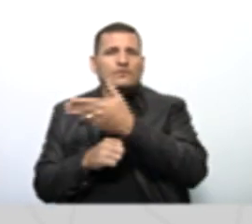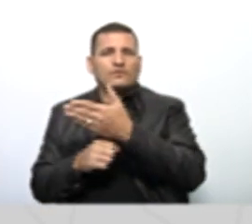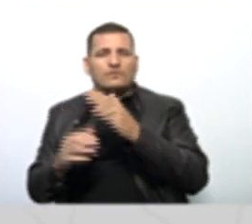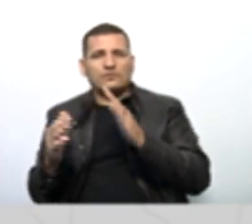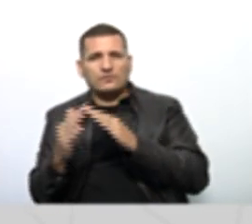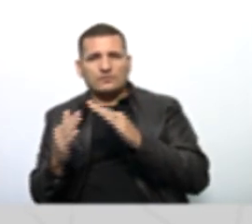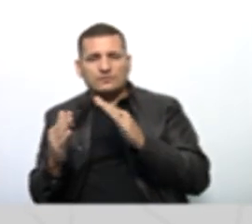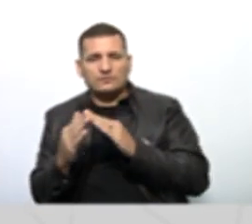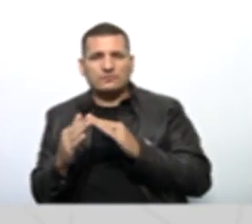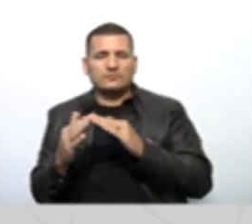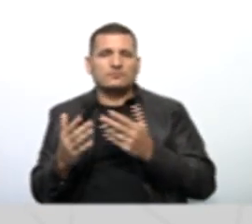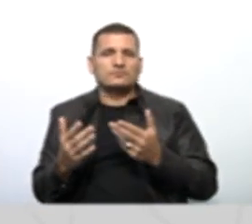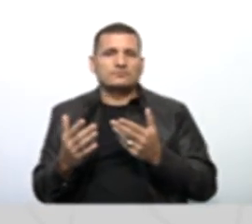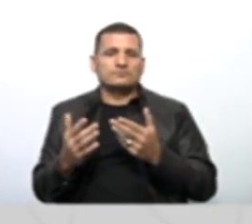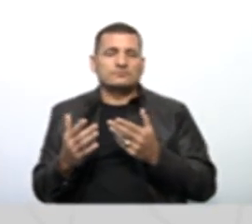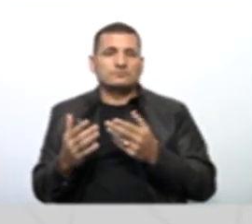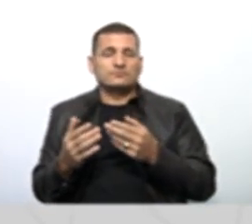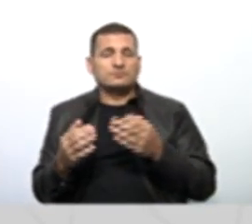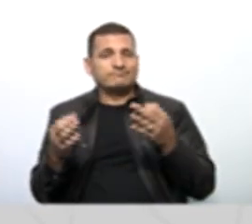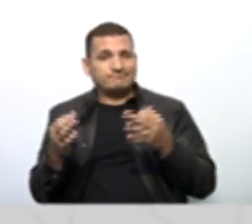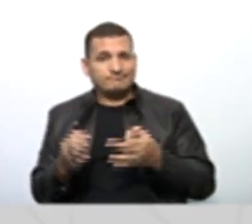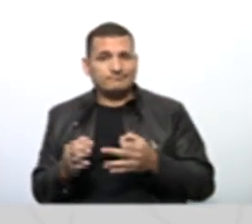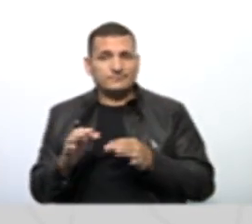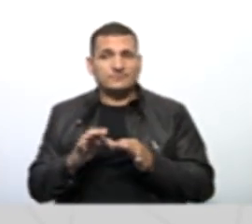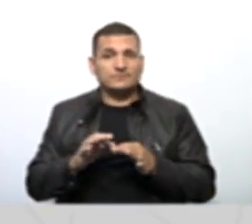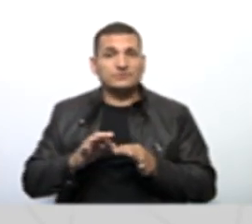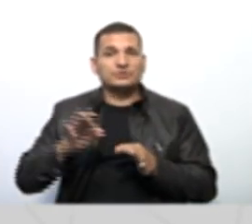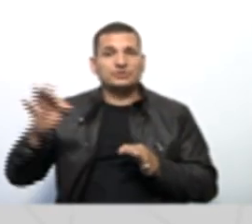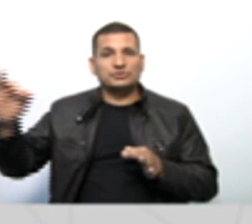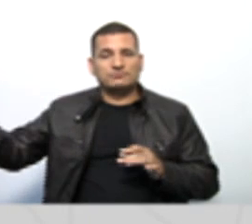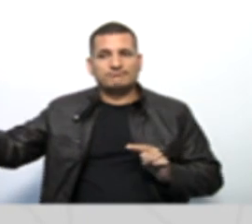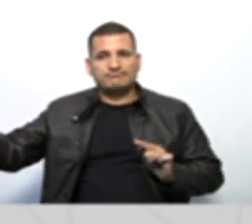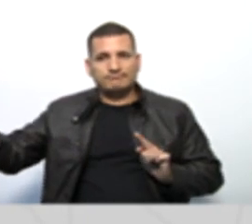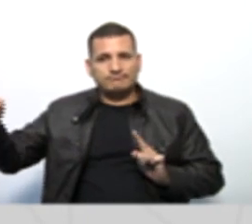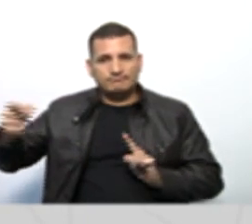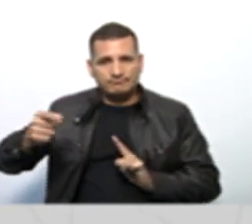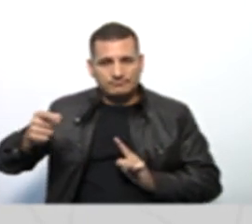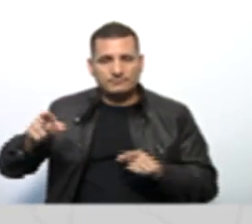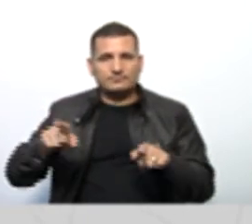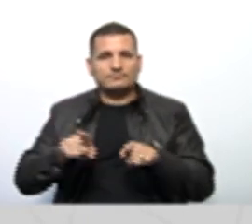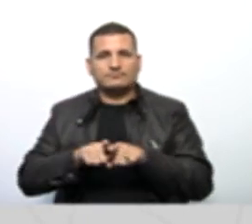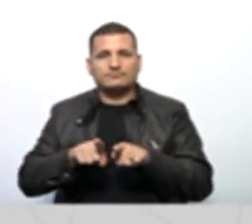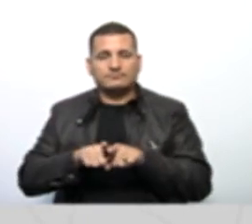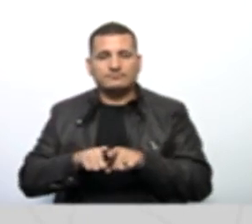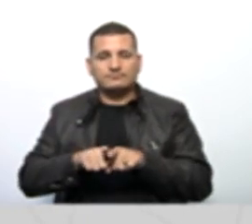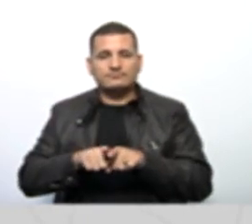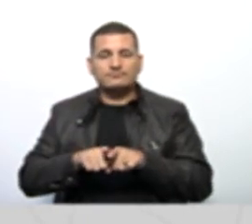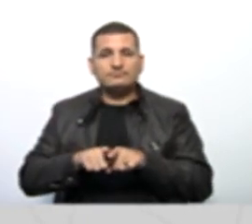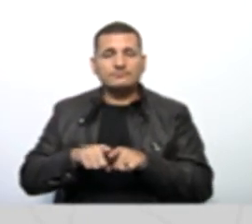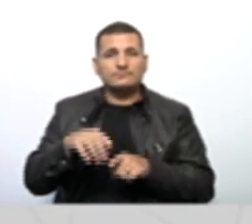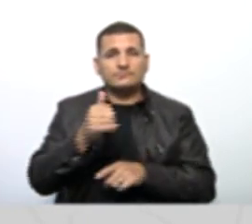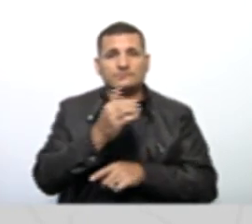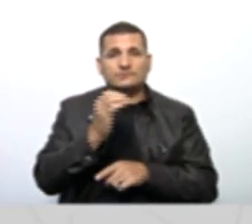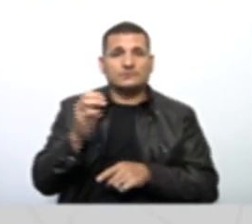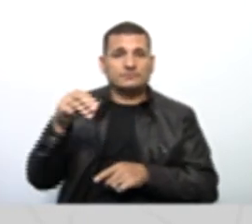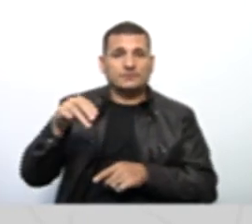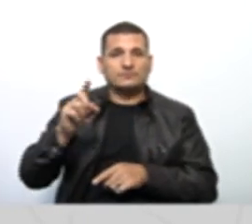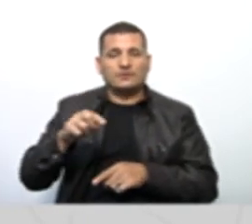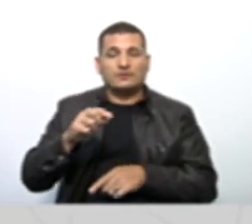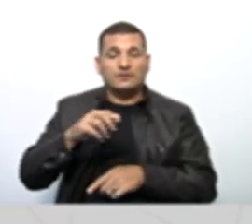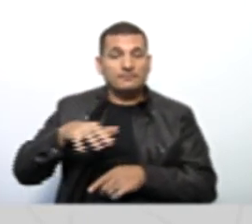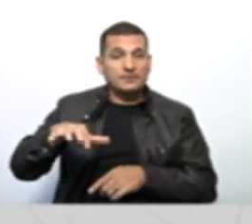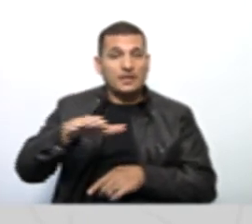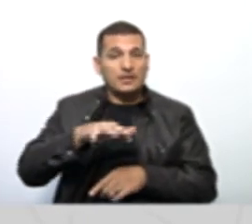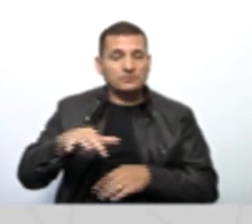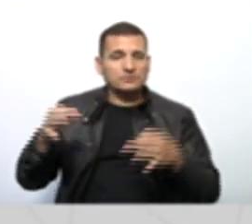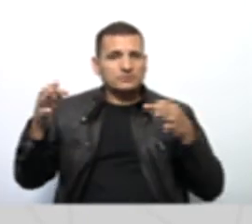aquela situação que a gente passou aqui com certeza essa distância vai diminuir também então assim coloca 100 metros é o cenário ideal o